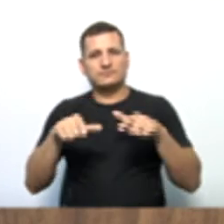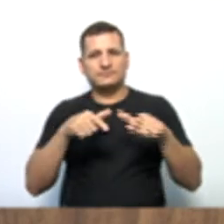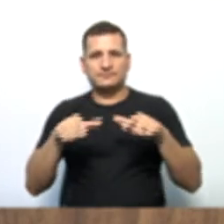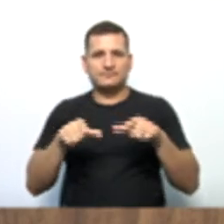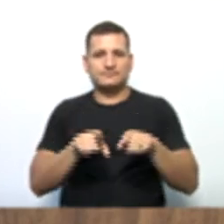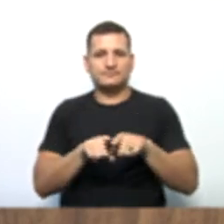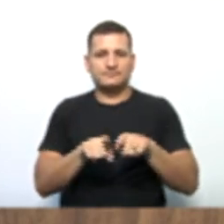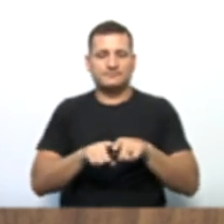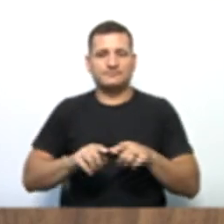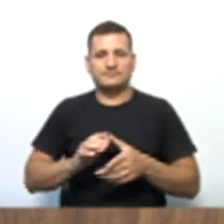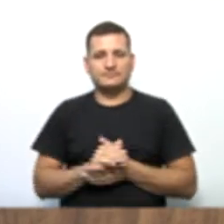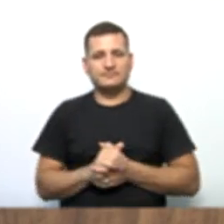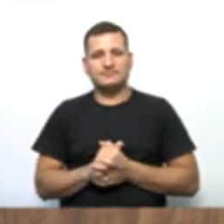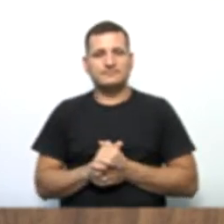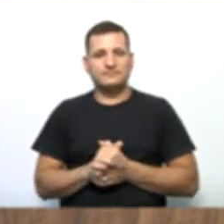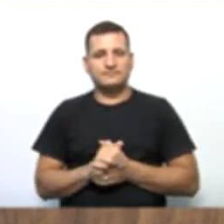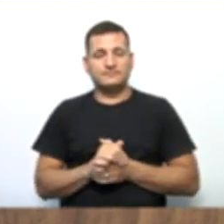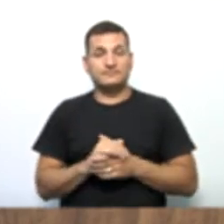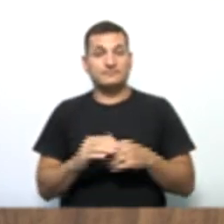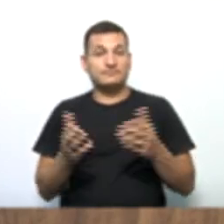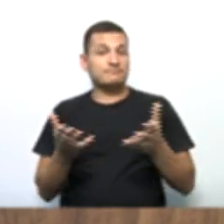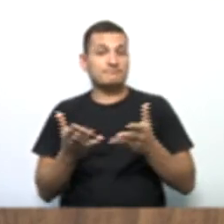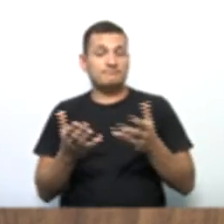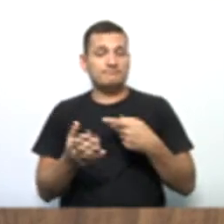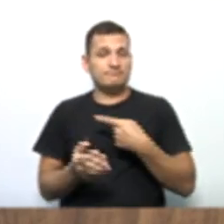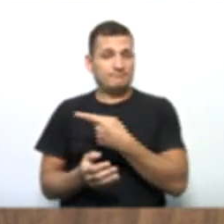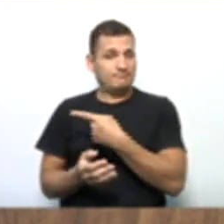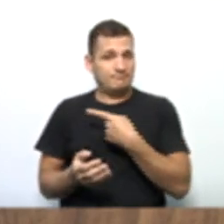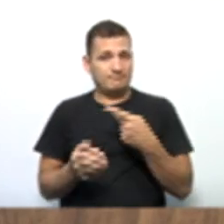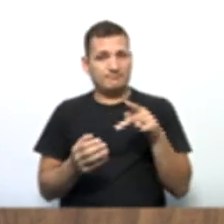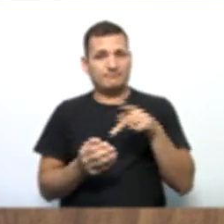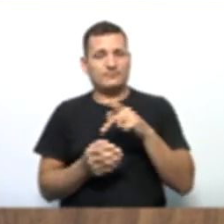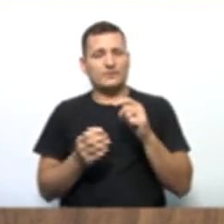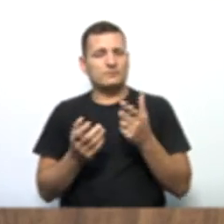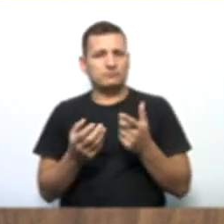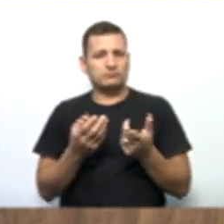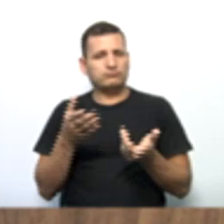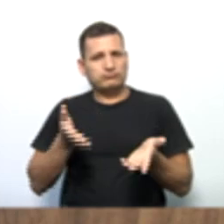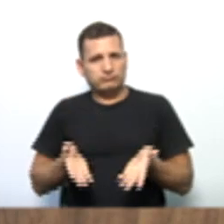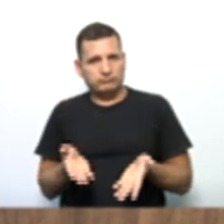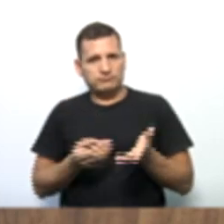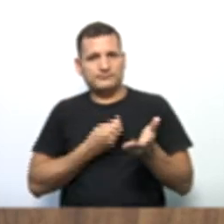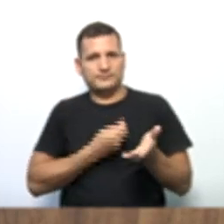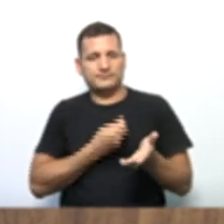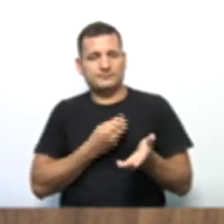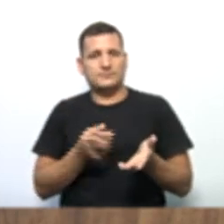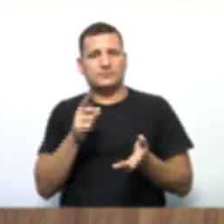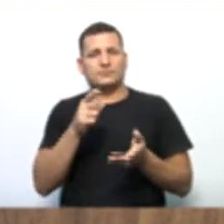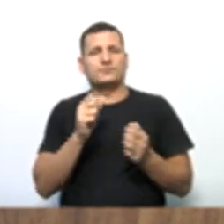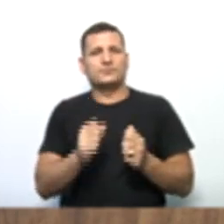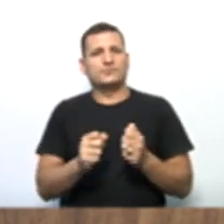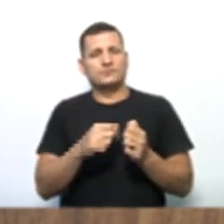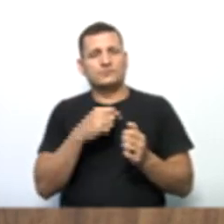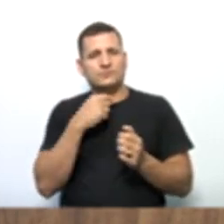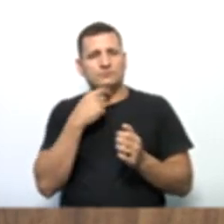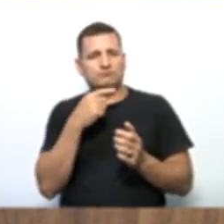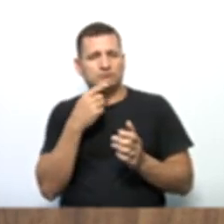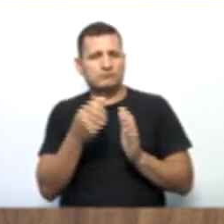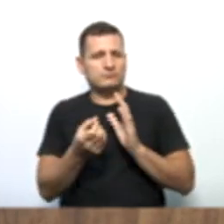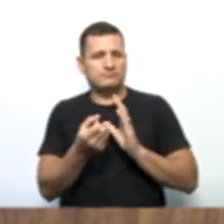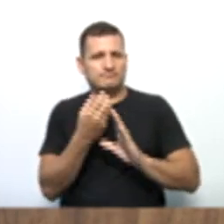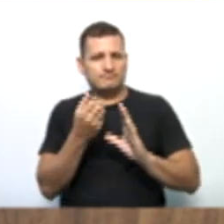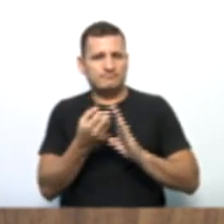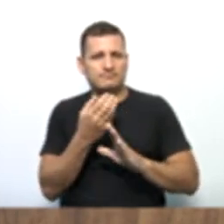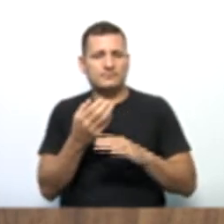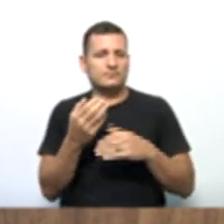aí. E, basicamente, estamos aqui a todo momento, vocês podem encaminhar as dúvidas. Mais uma vez, a importância do professor